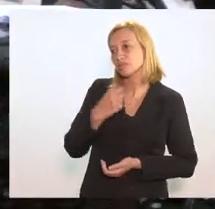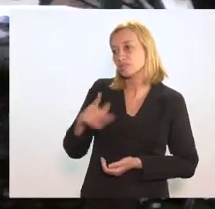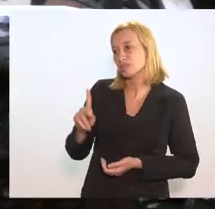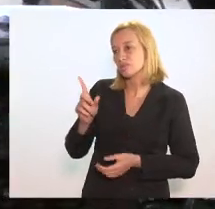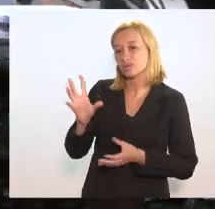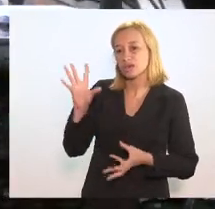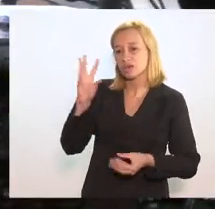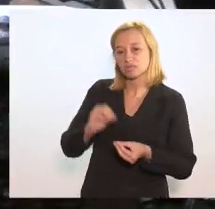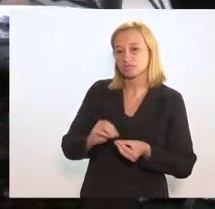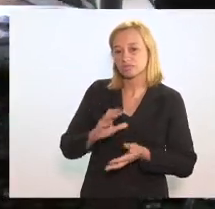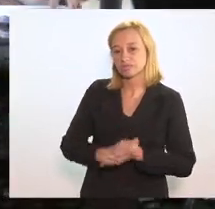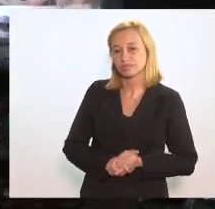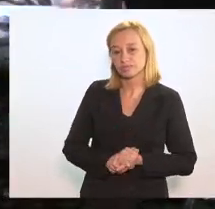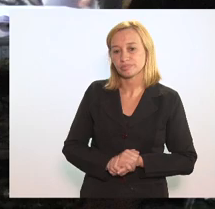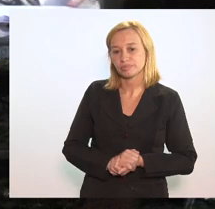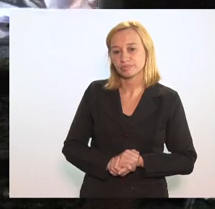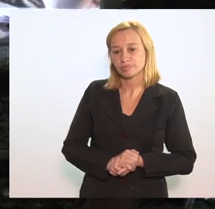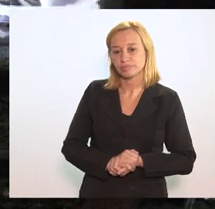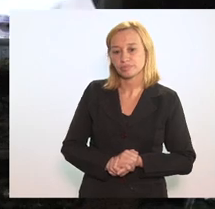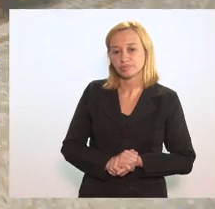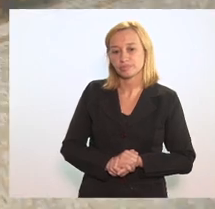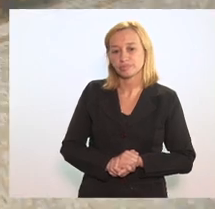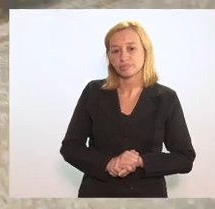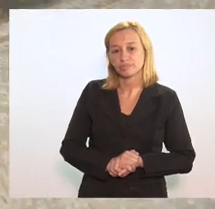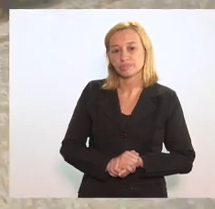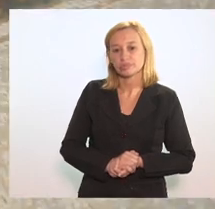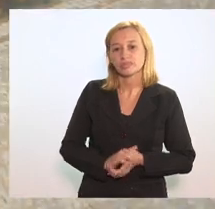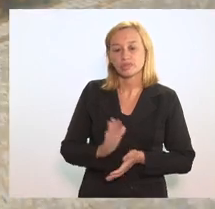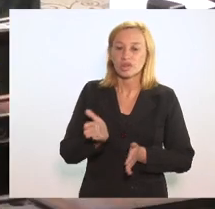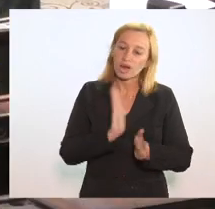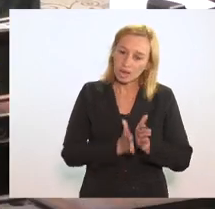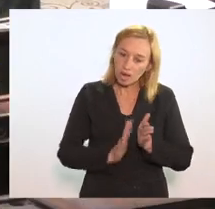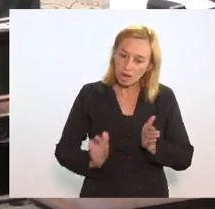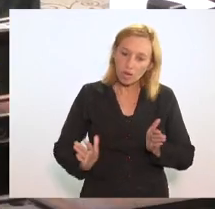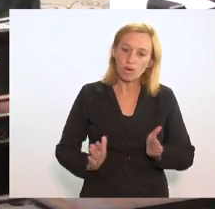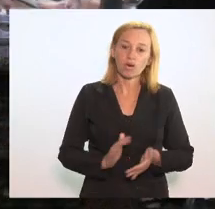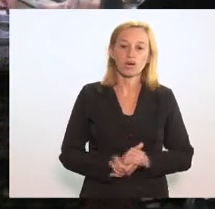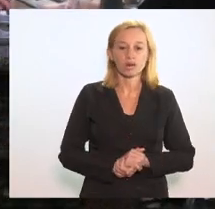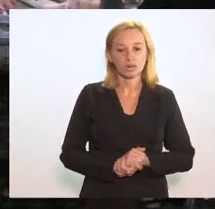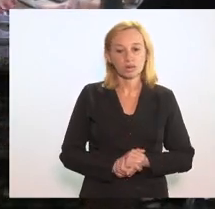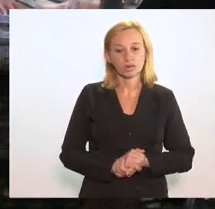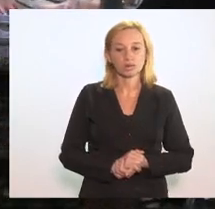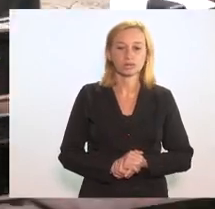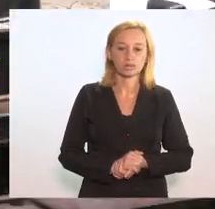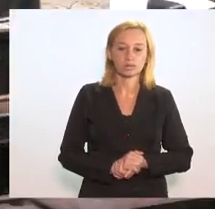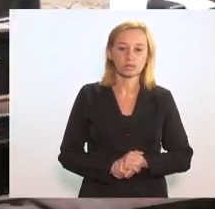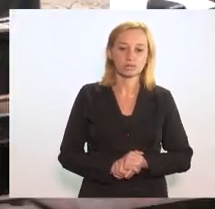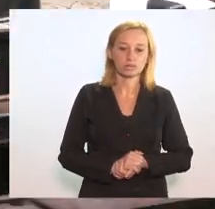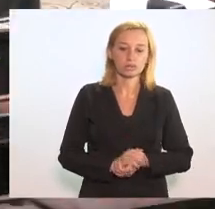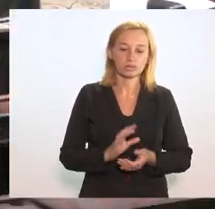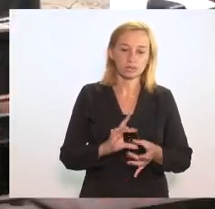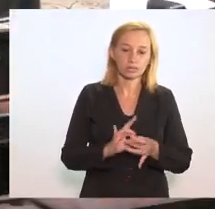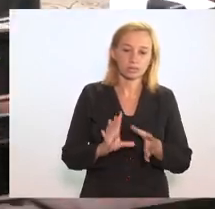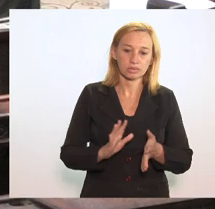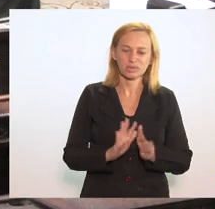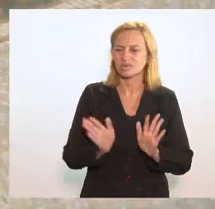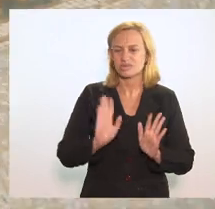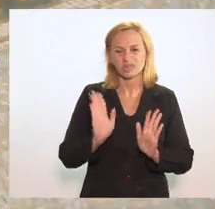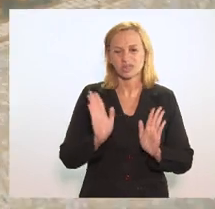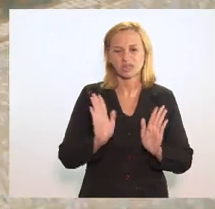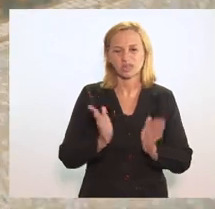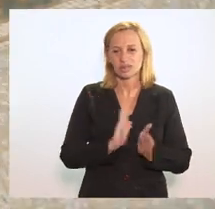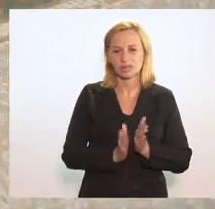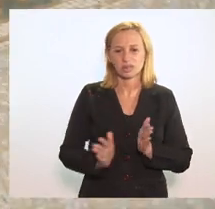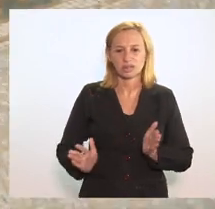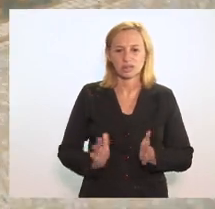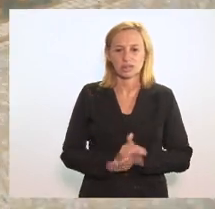inclusão. Quando eu conversei. Faz a questão de ordem número do projeto que eu autorizo, deputado. Presidente, eu não vou fazer a questão de ordem. Quando